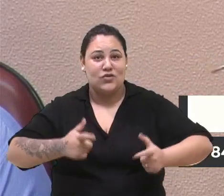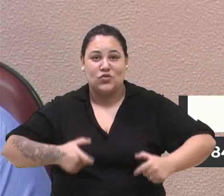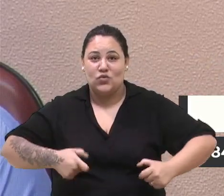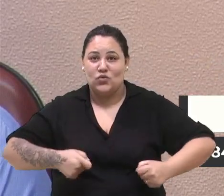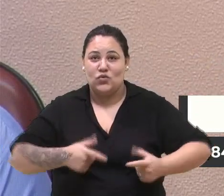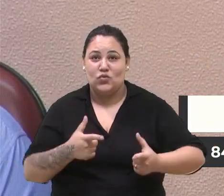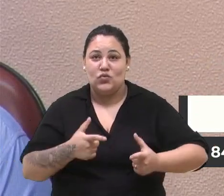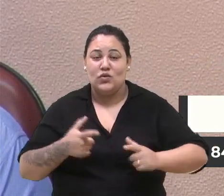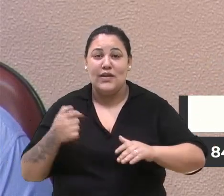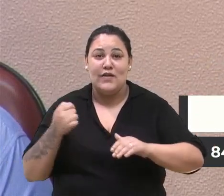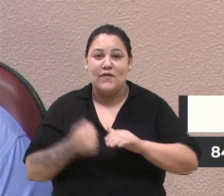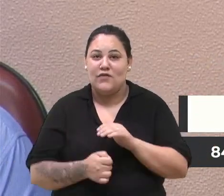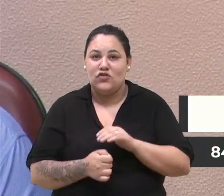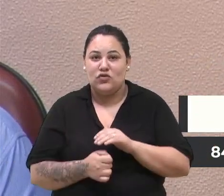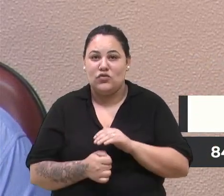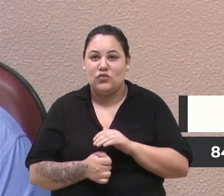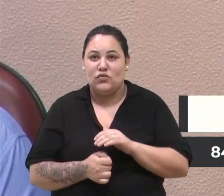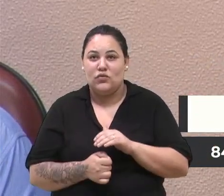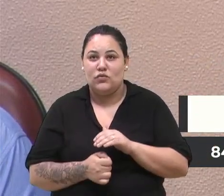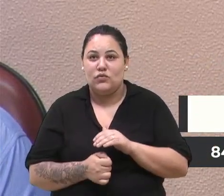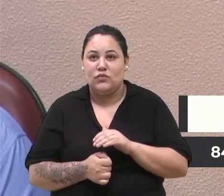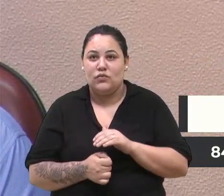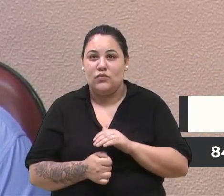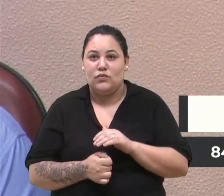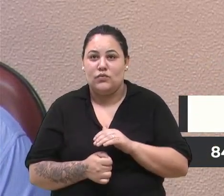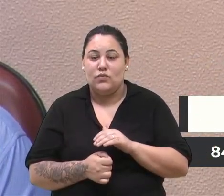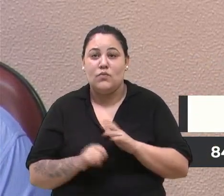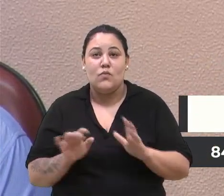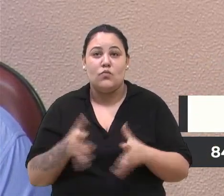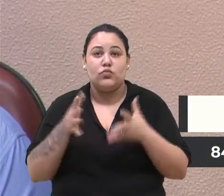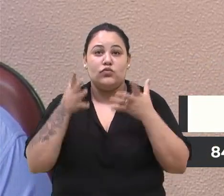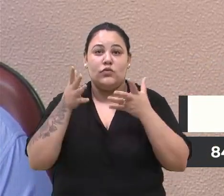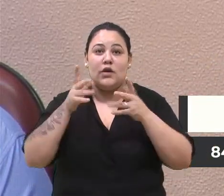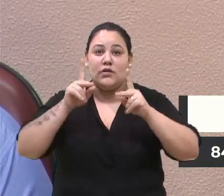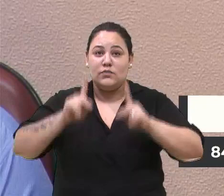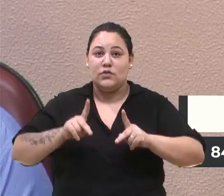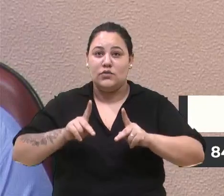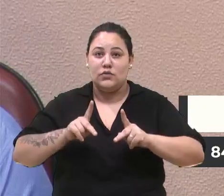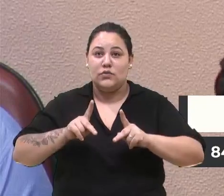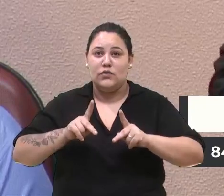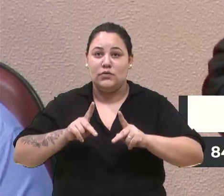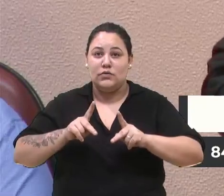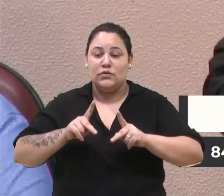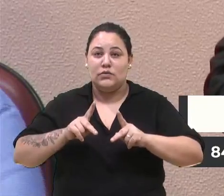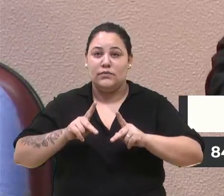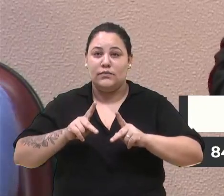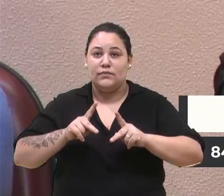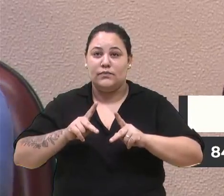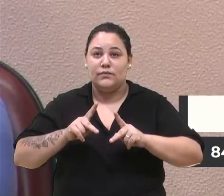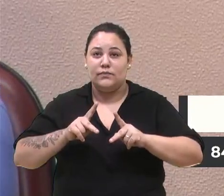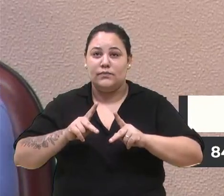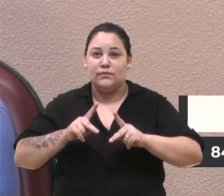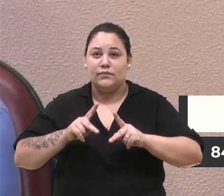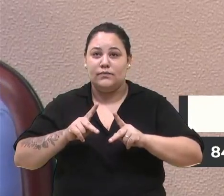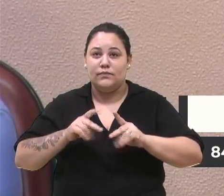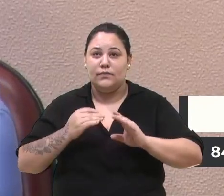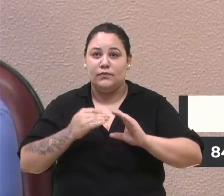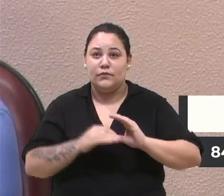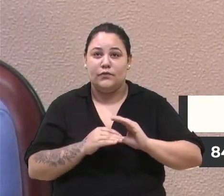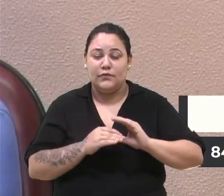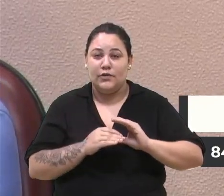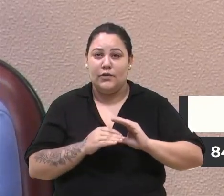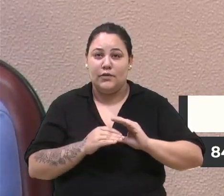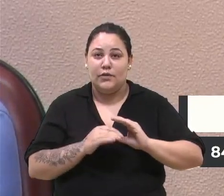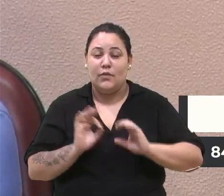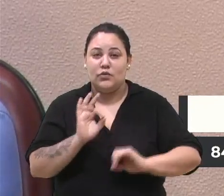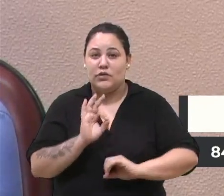investido, para estimular o cidadão a destinar os 6%. E para mim foi uma decepção. Para mim